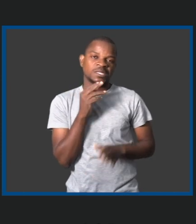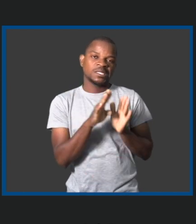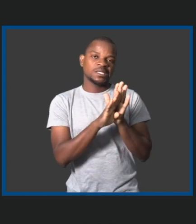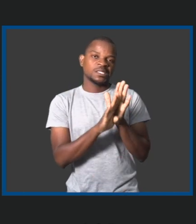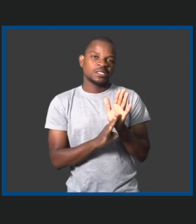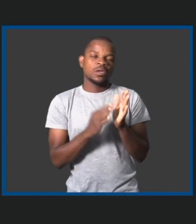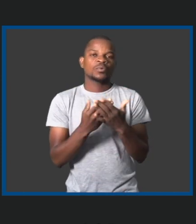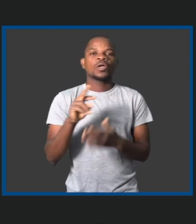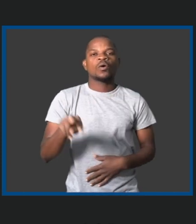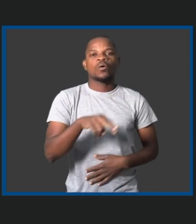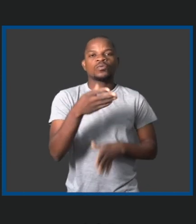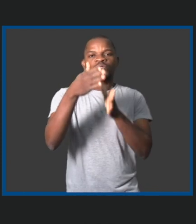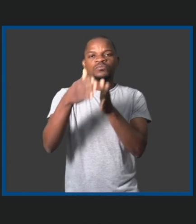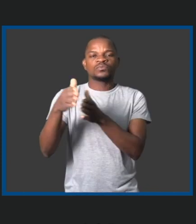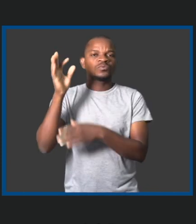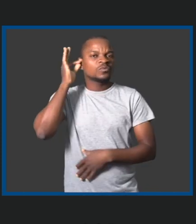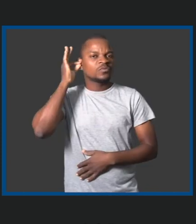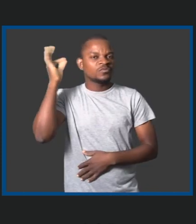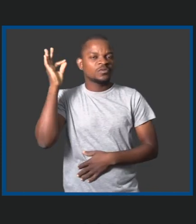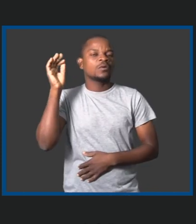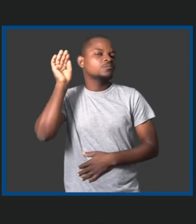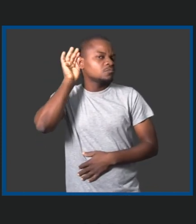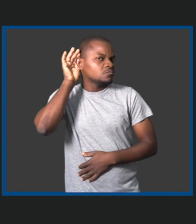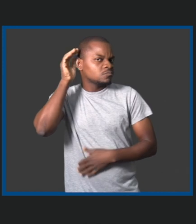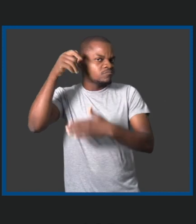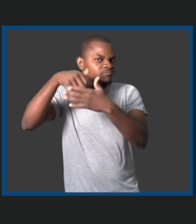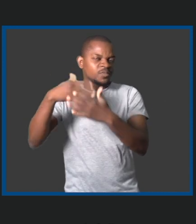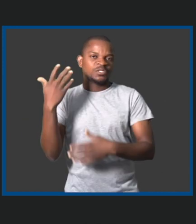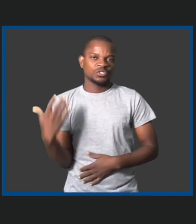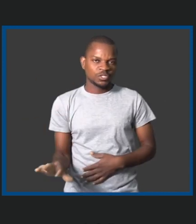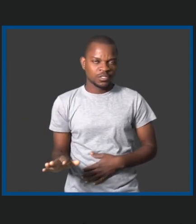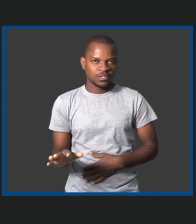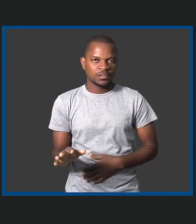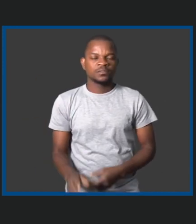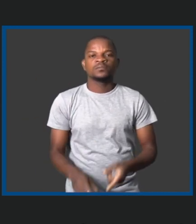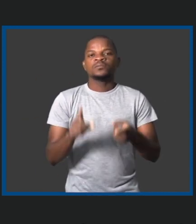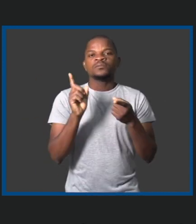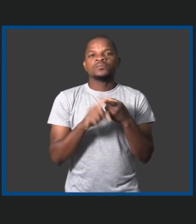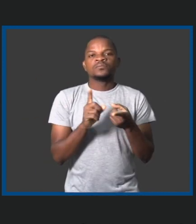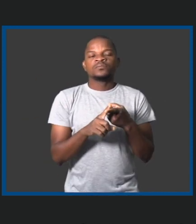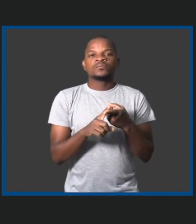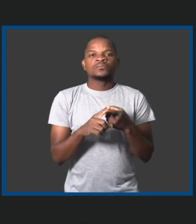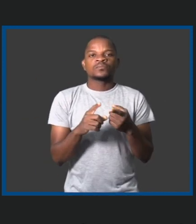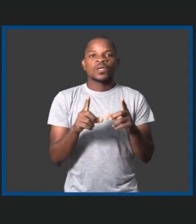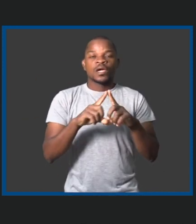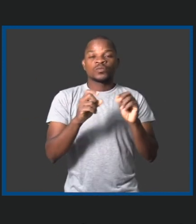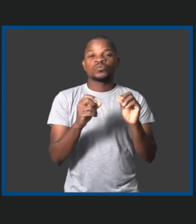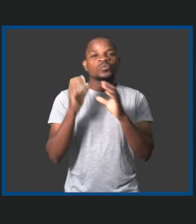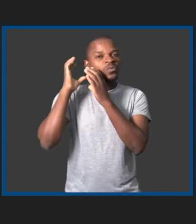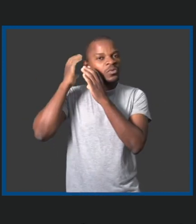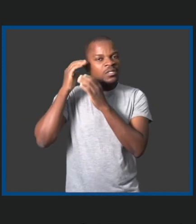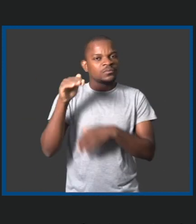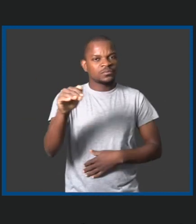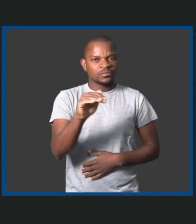desprivilegiado, porque os outros já estão a consumir informação nas diversas plataformas, até mesmo através da plataforma